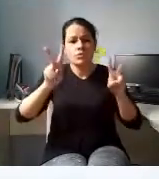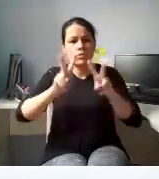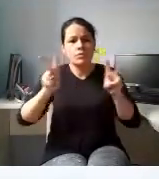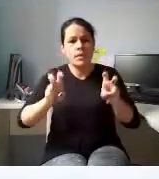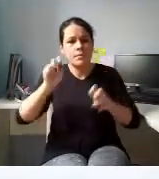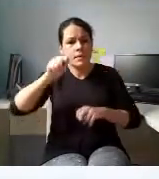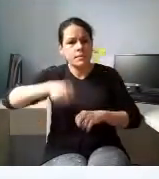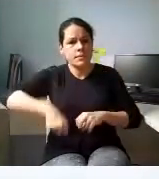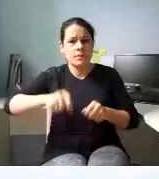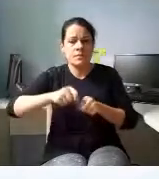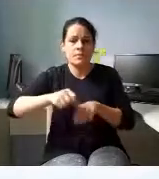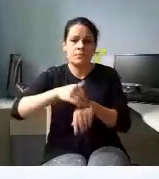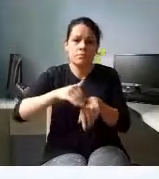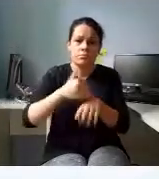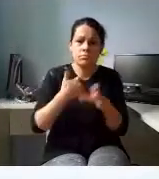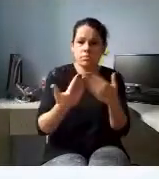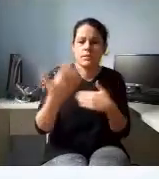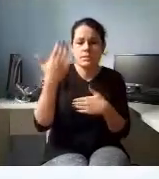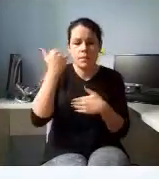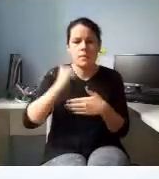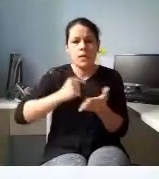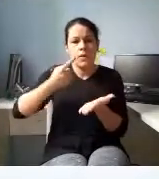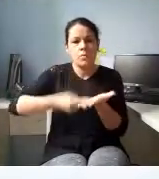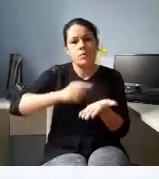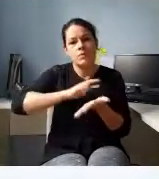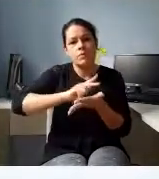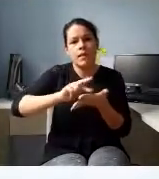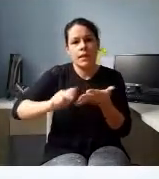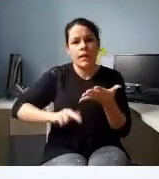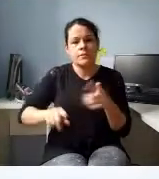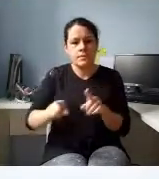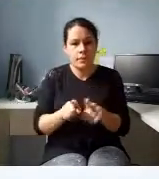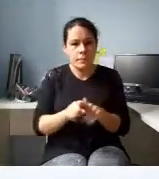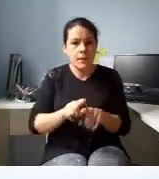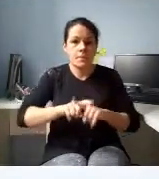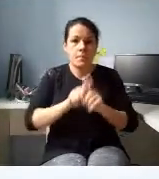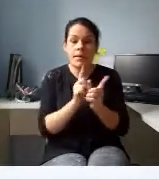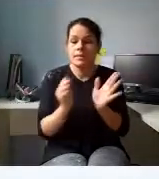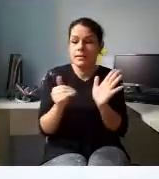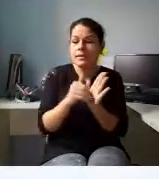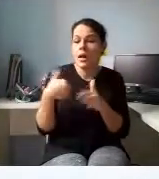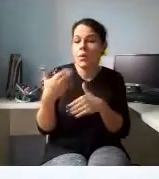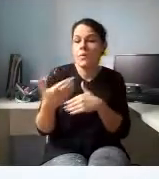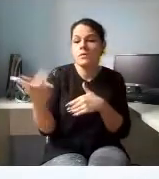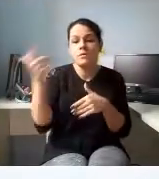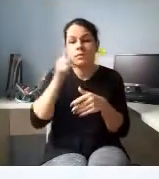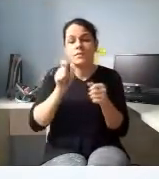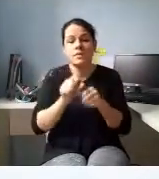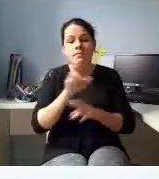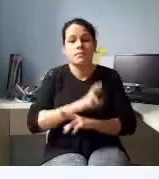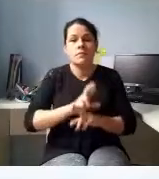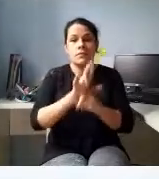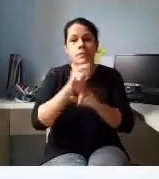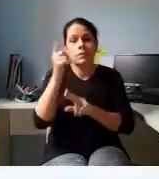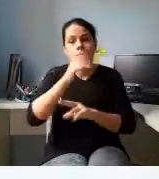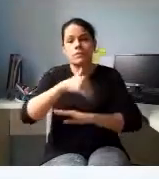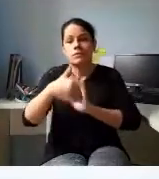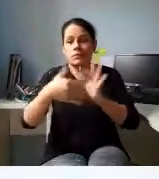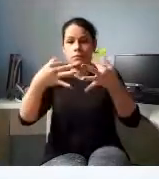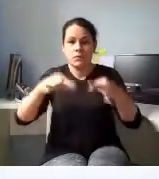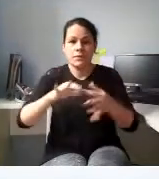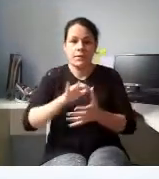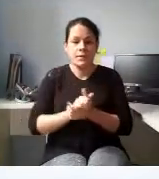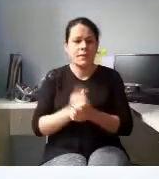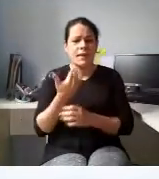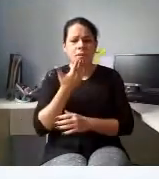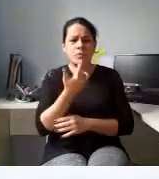não sabe até que ponto isso é um compromisso, até que ponto isso é apenas, né, para jogar para a torcida, mas estamos aqui torcendo. Eu queria te fazer mais